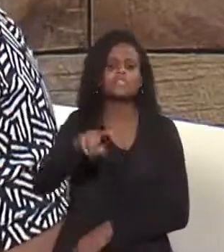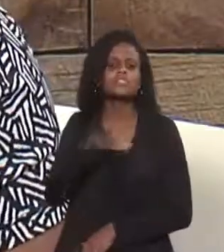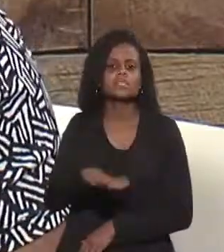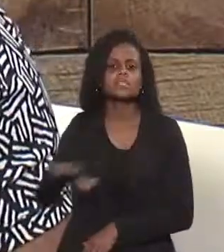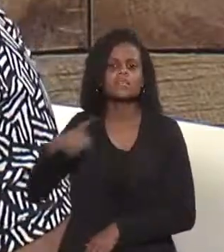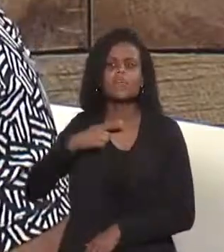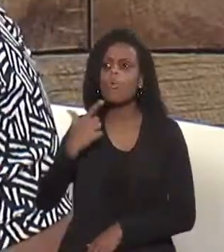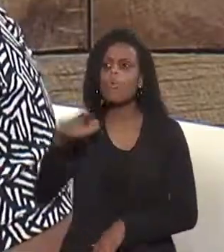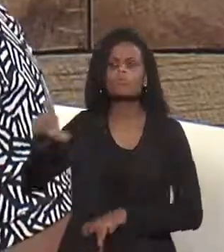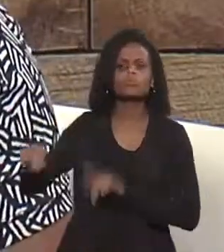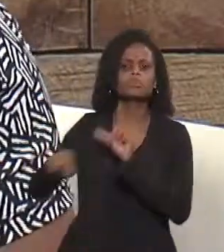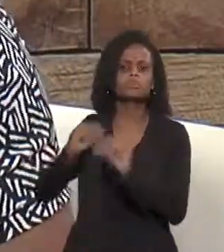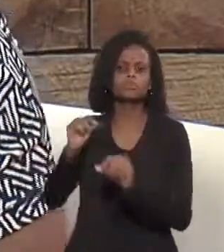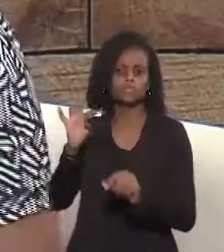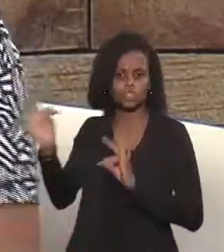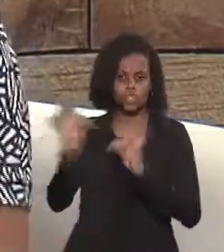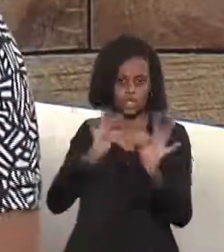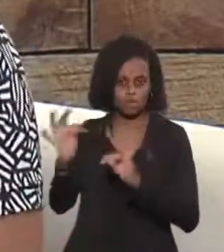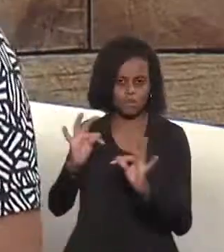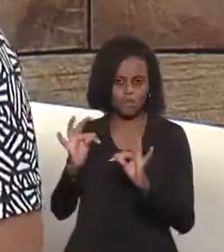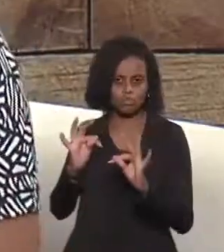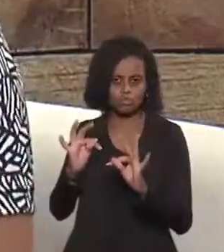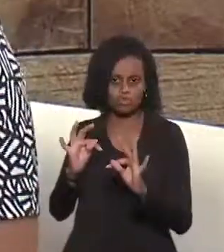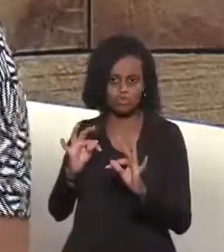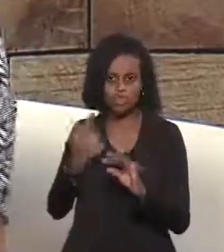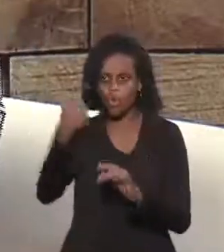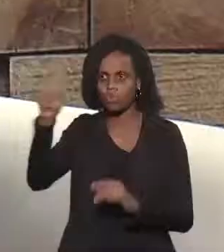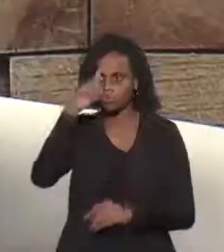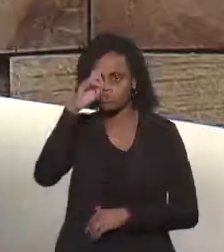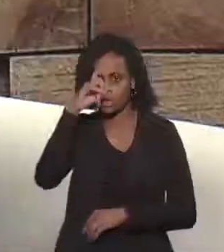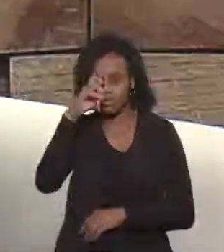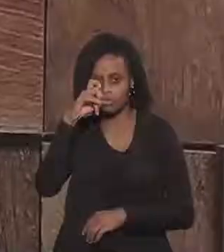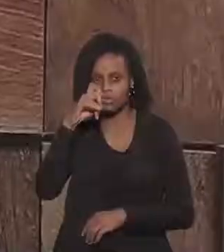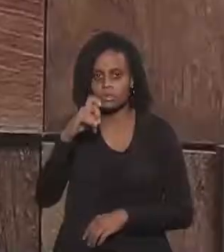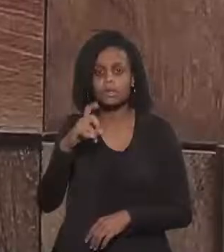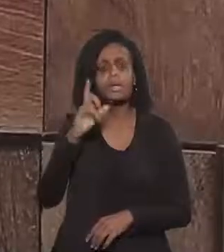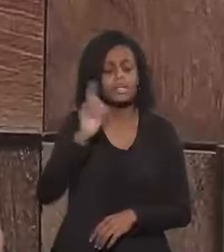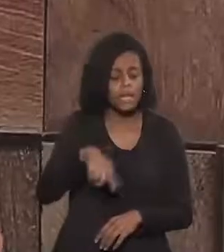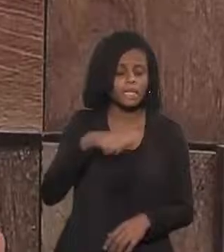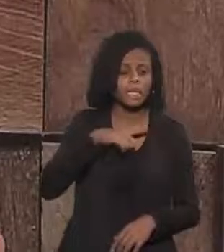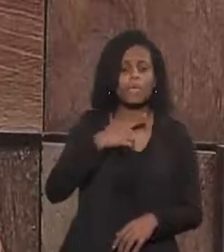outra possibilidade de tratamento que não sejam no hospital da senhora? Não,